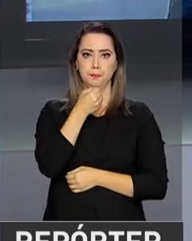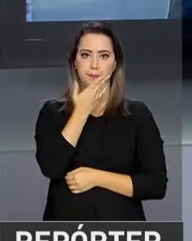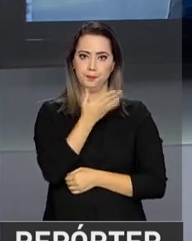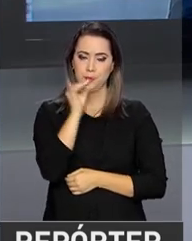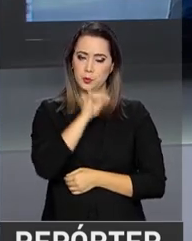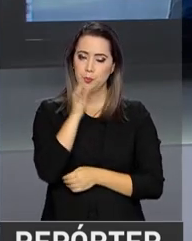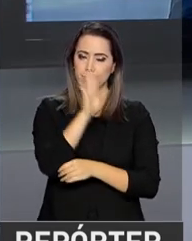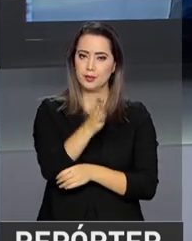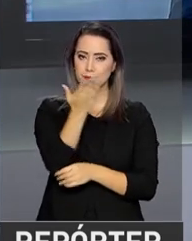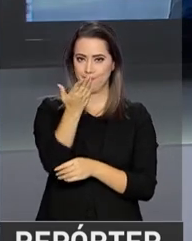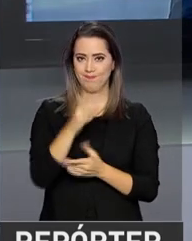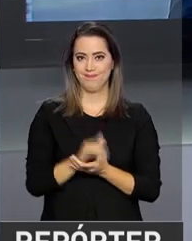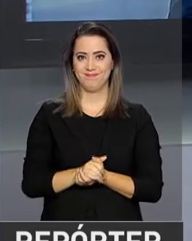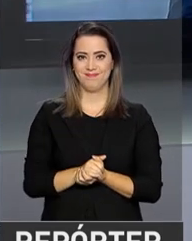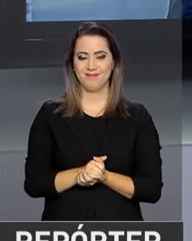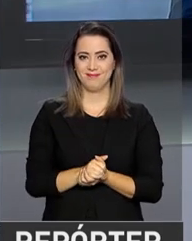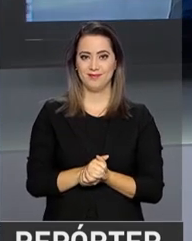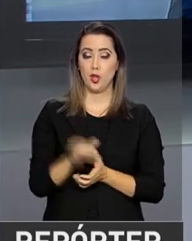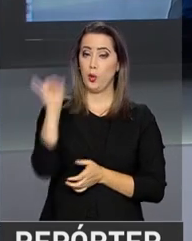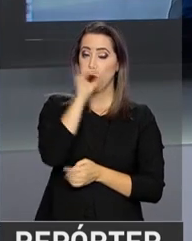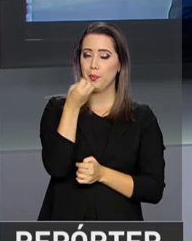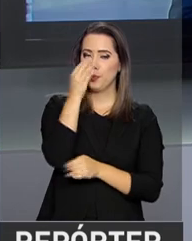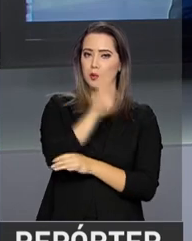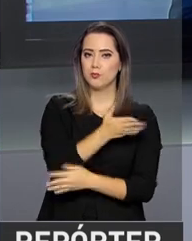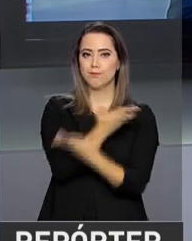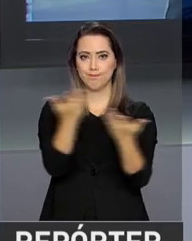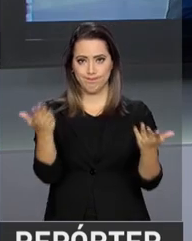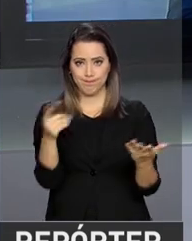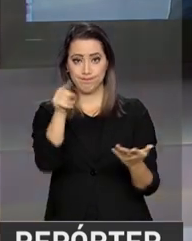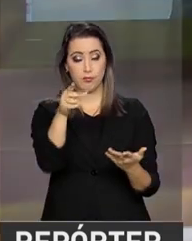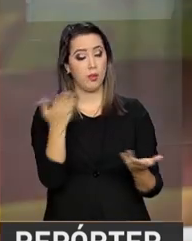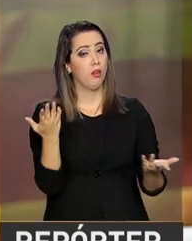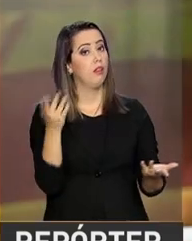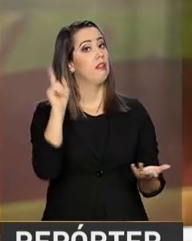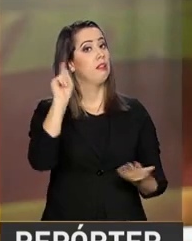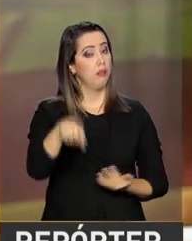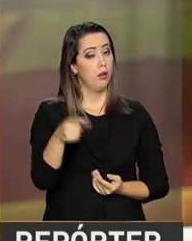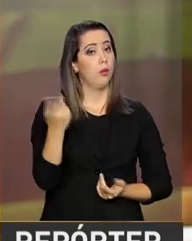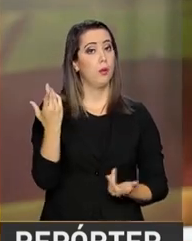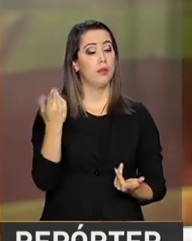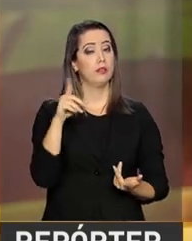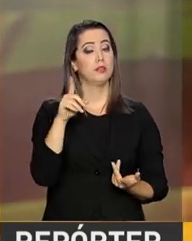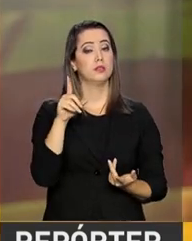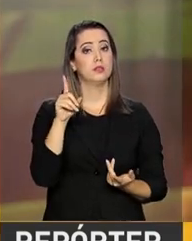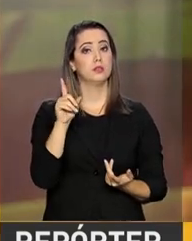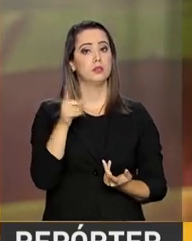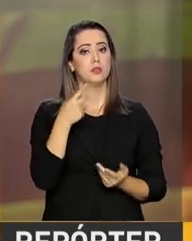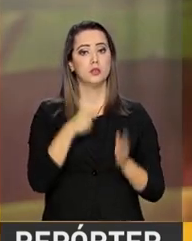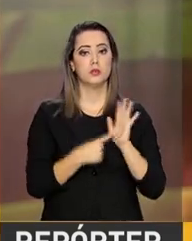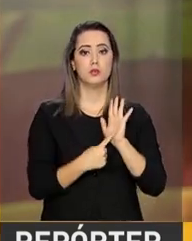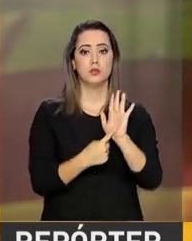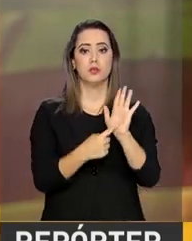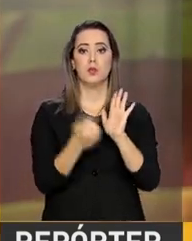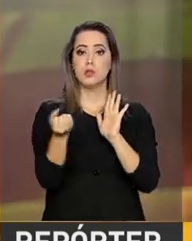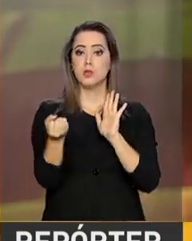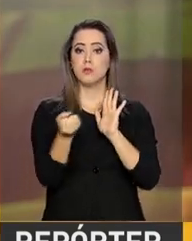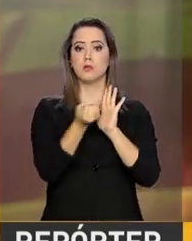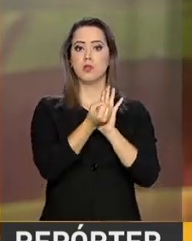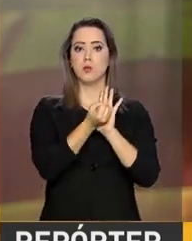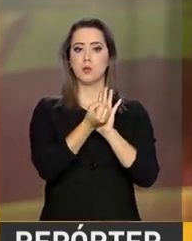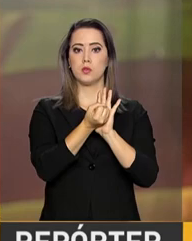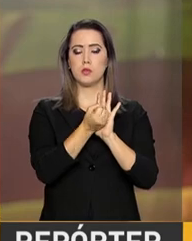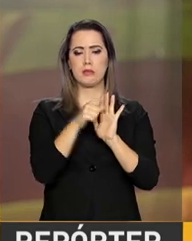pablo boa tarde pra você gostar de roberto boa tarde a todos é isso mesmo como você pode ver o selo chamado de